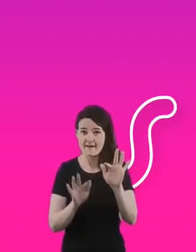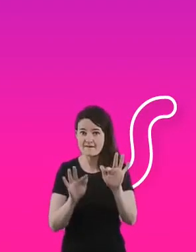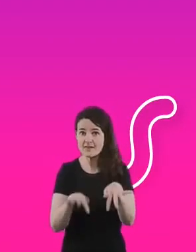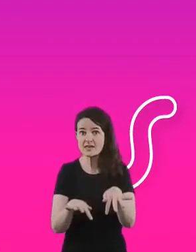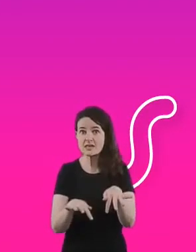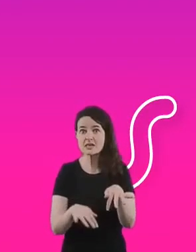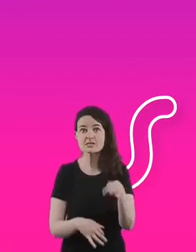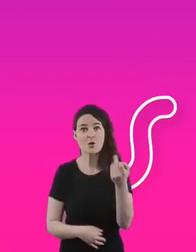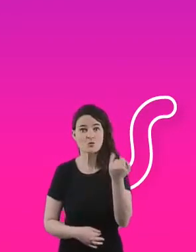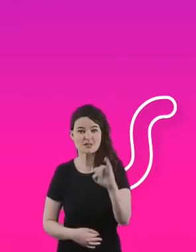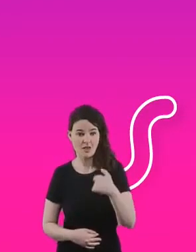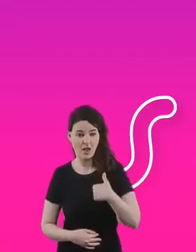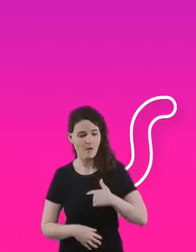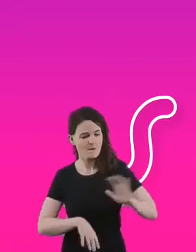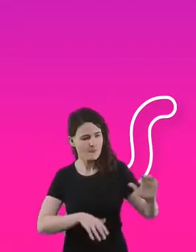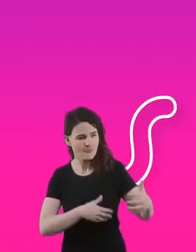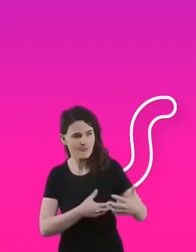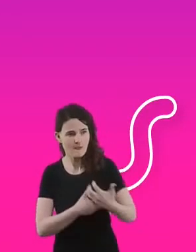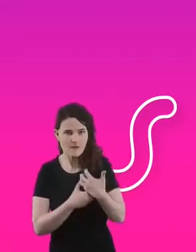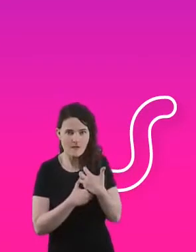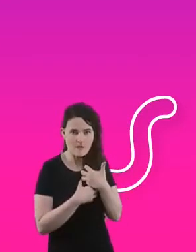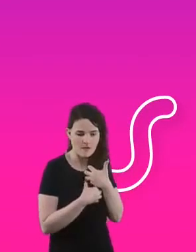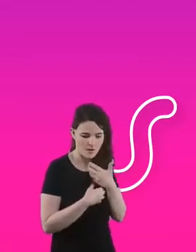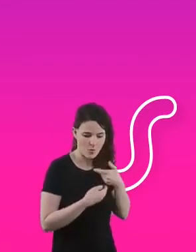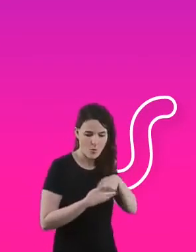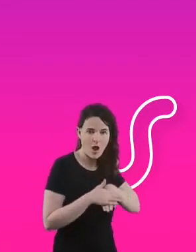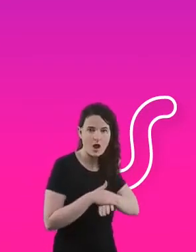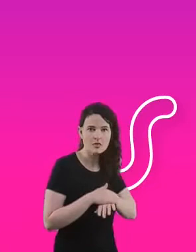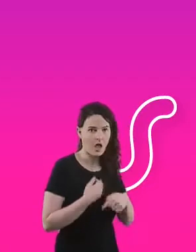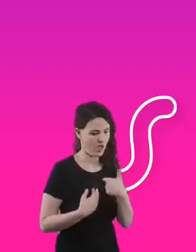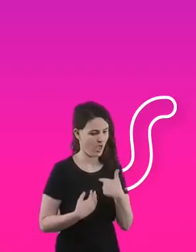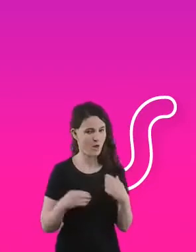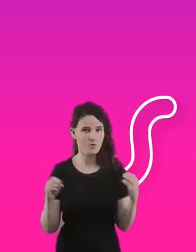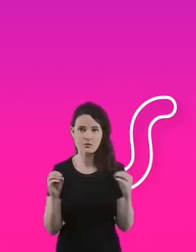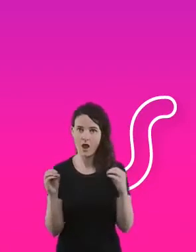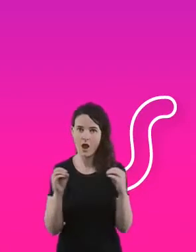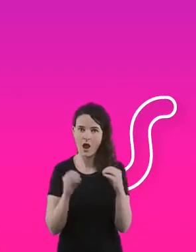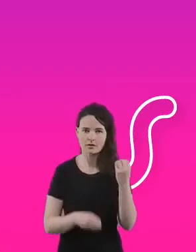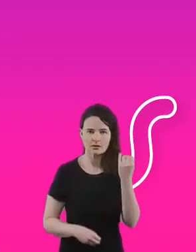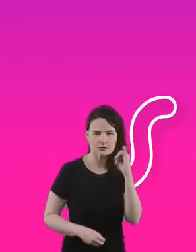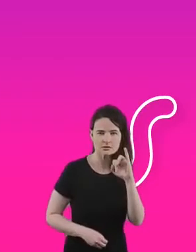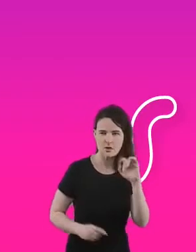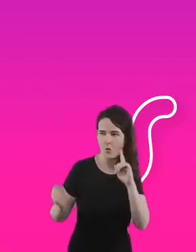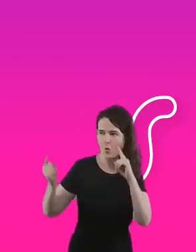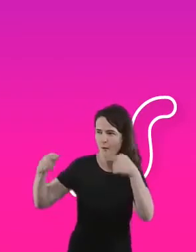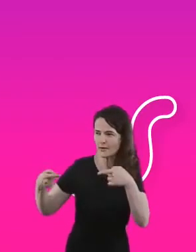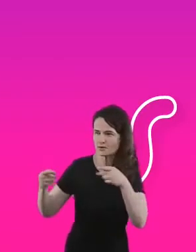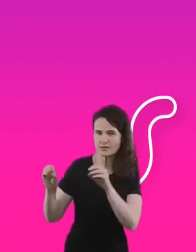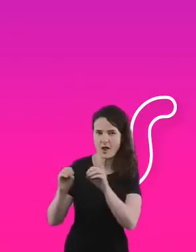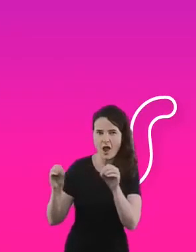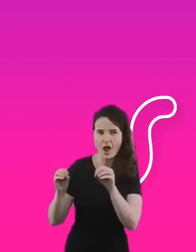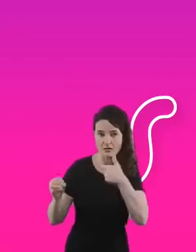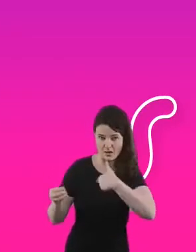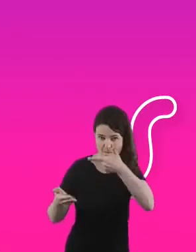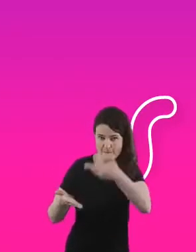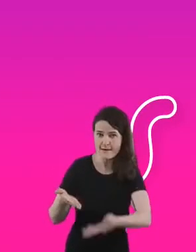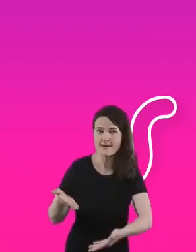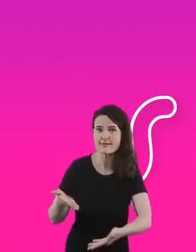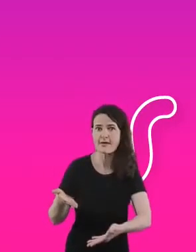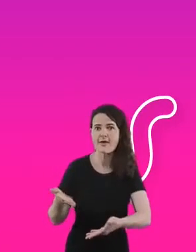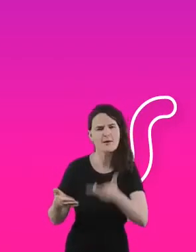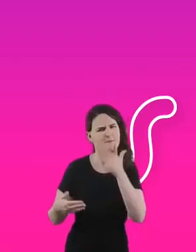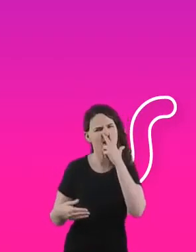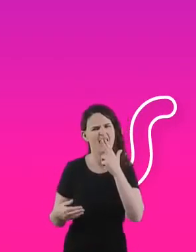sem, e se eu não disputar e vencer os competidores, eu vou ficar para trás, em que há uma corrida